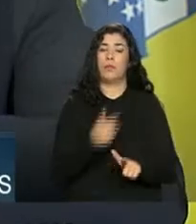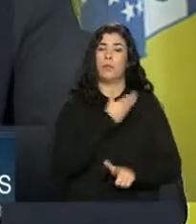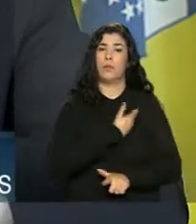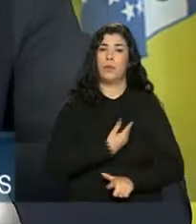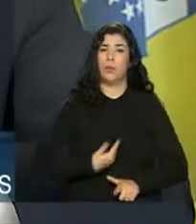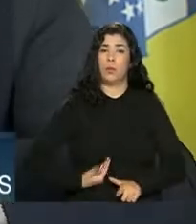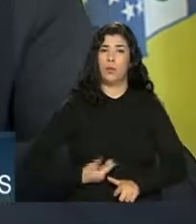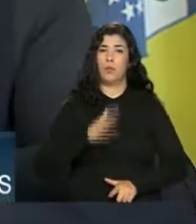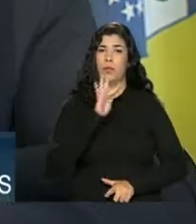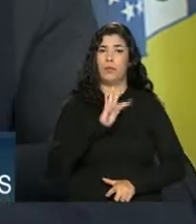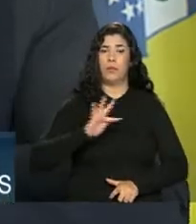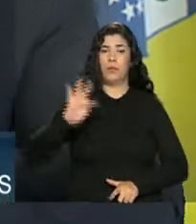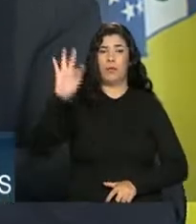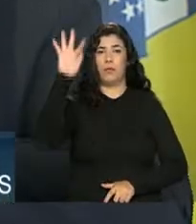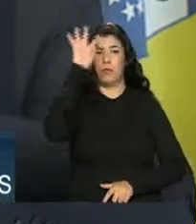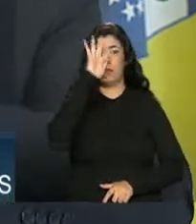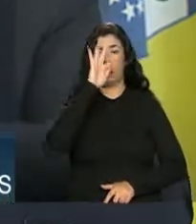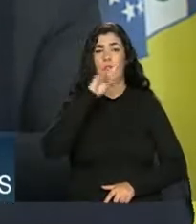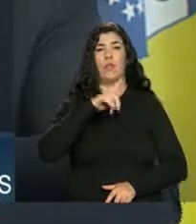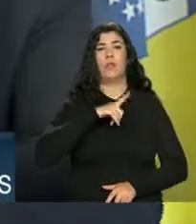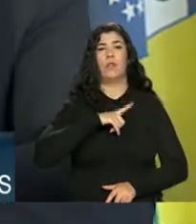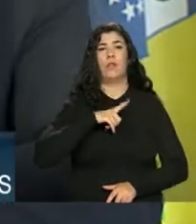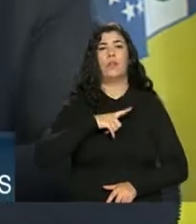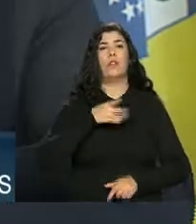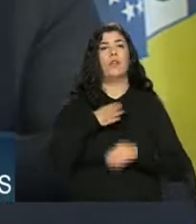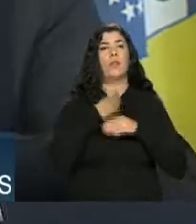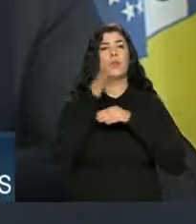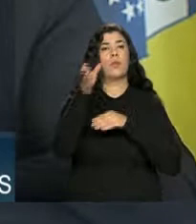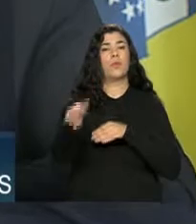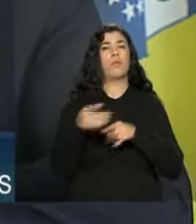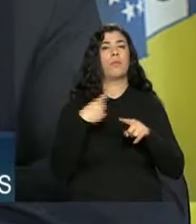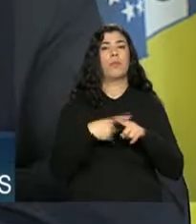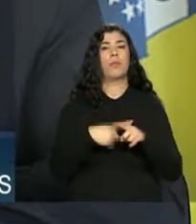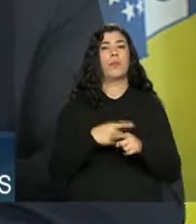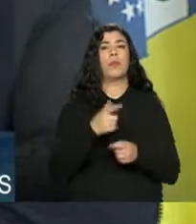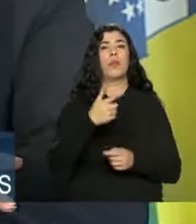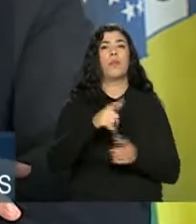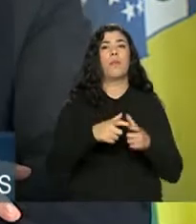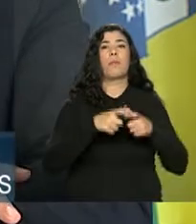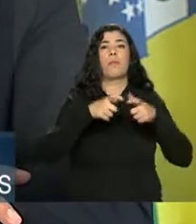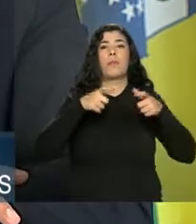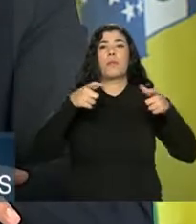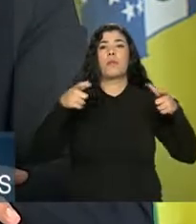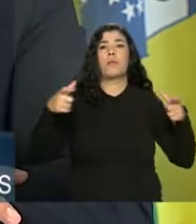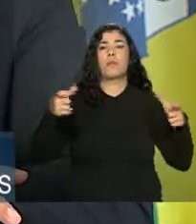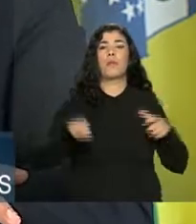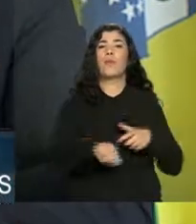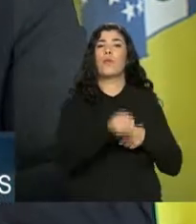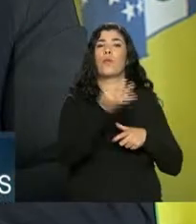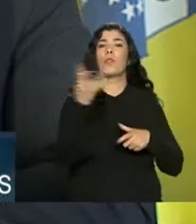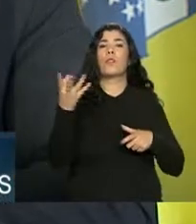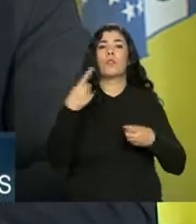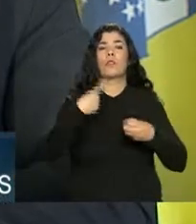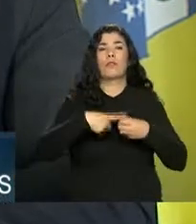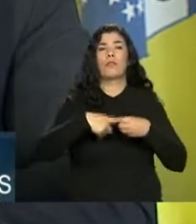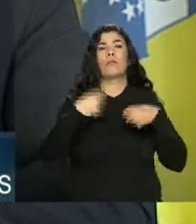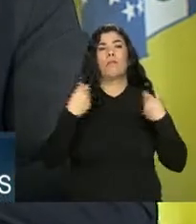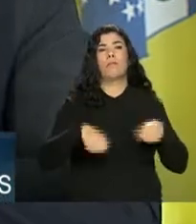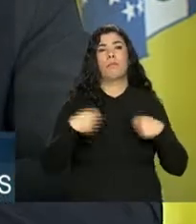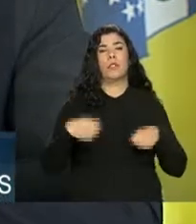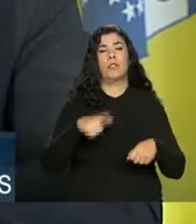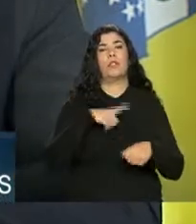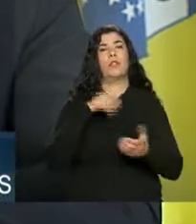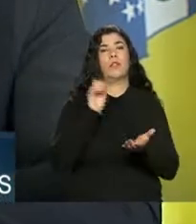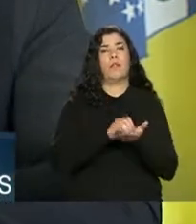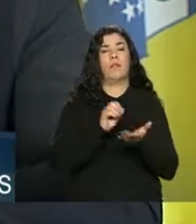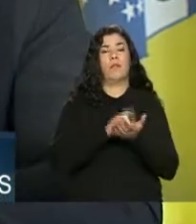que houve uma ampliação de cidade mas essa ampliação eu quero dizer para vocês que nós identificamos é em colapso